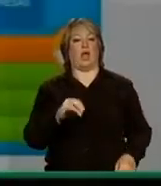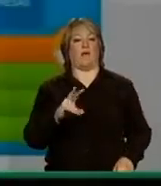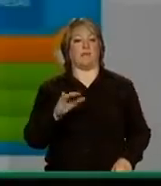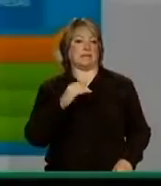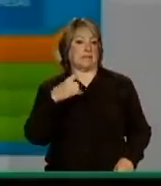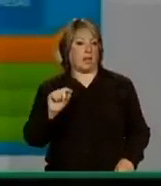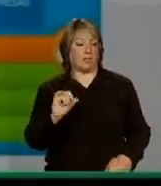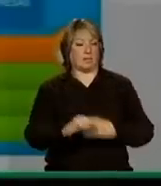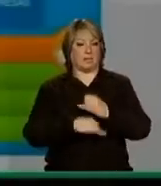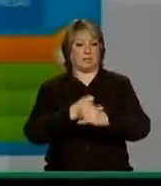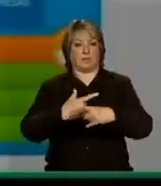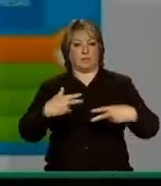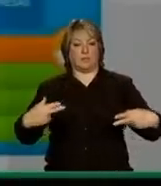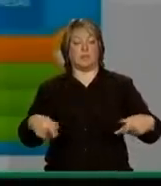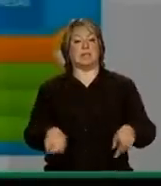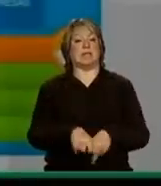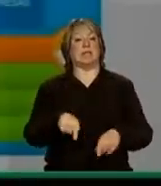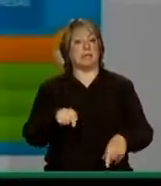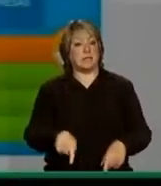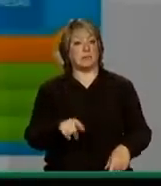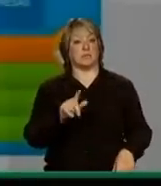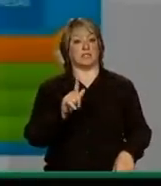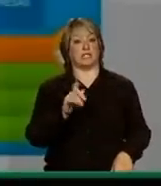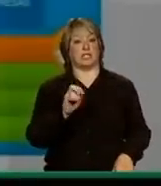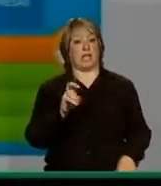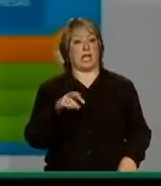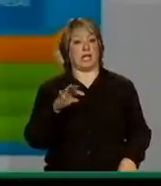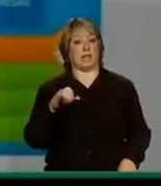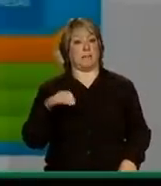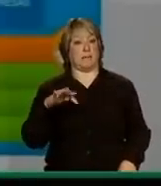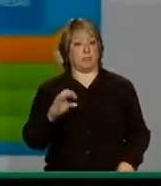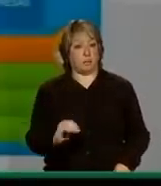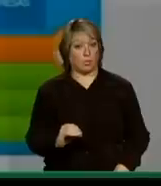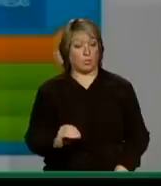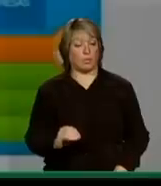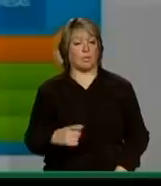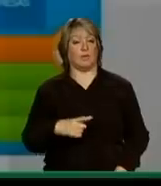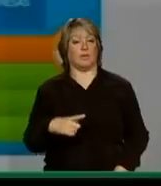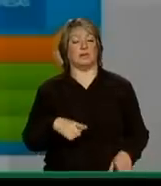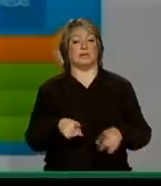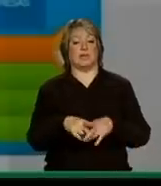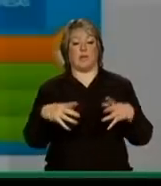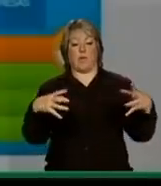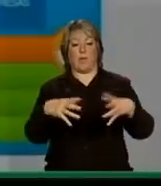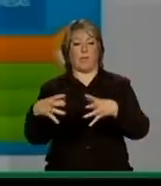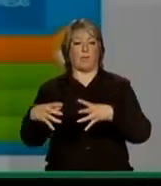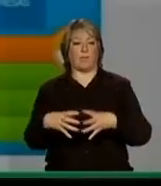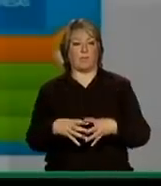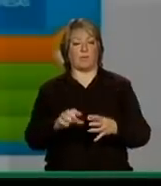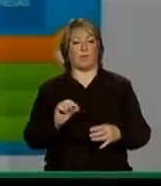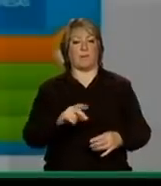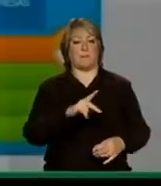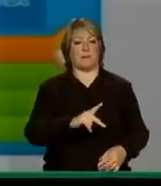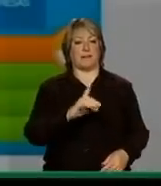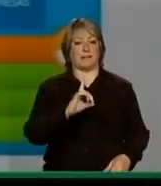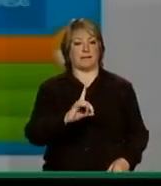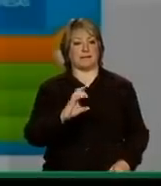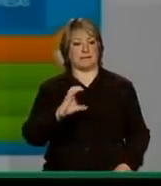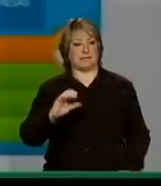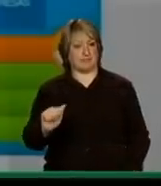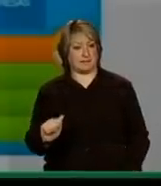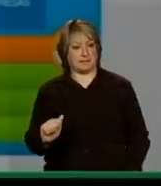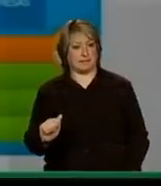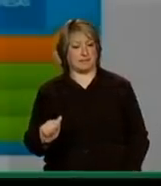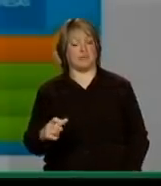três setores isso exige gerenciamento aí vem aquela rodinha mil osa PDCA